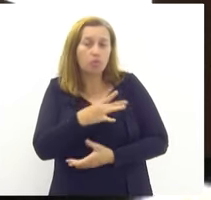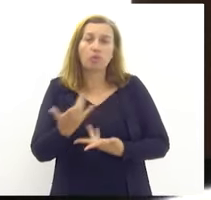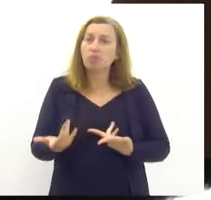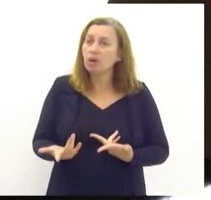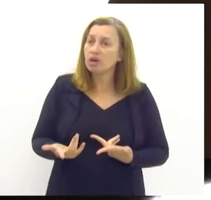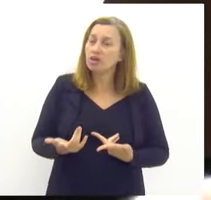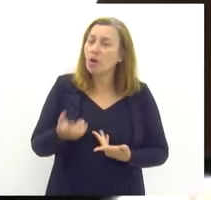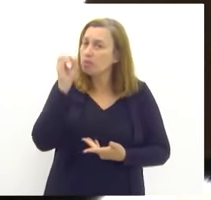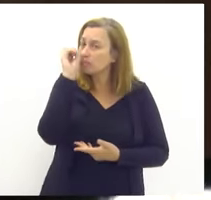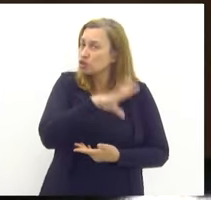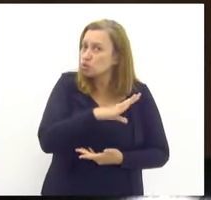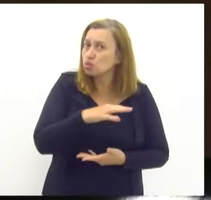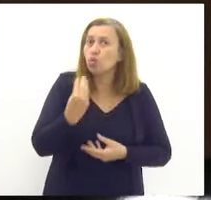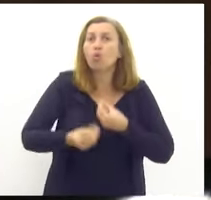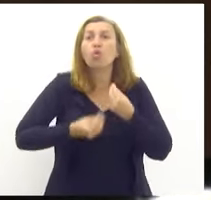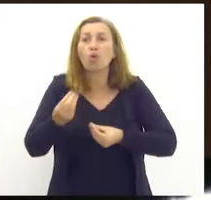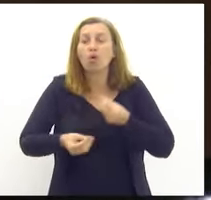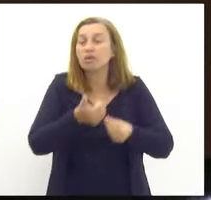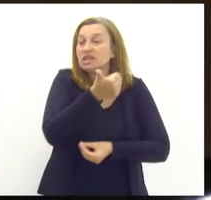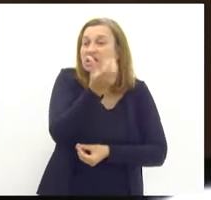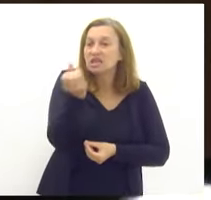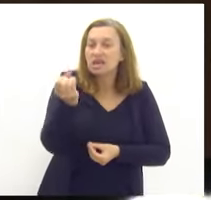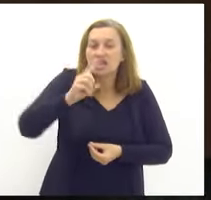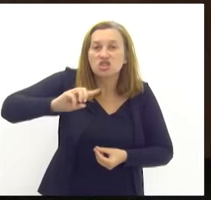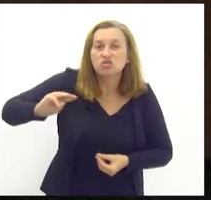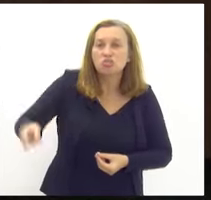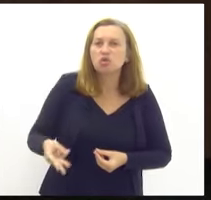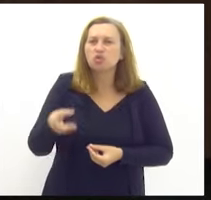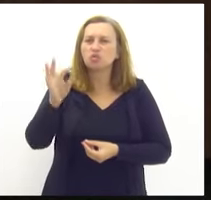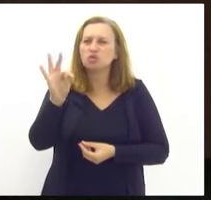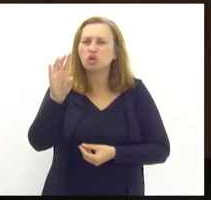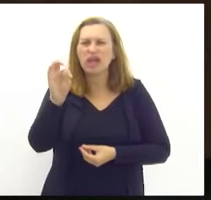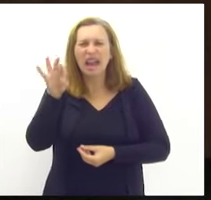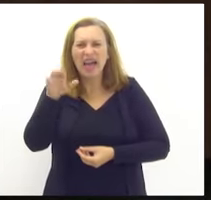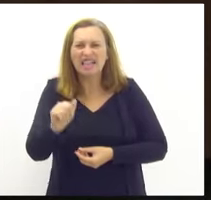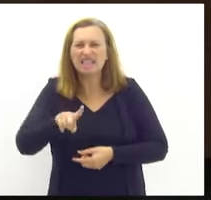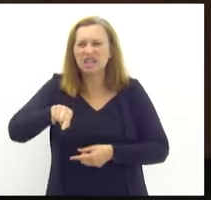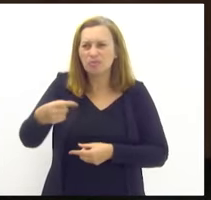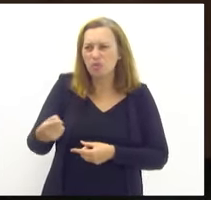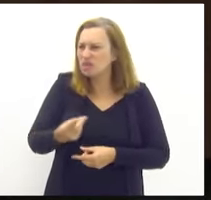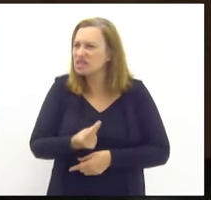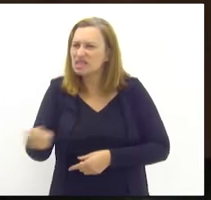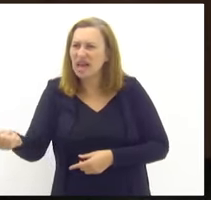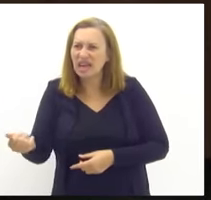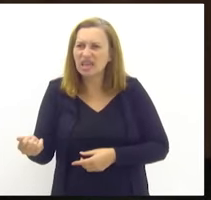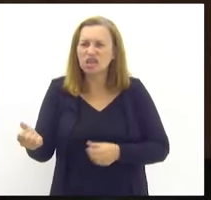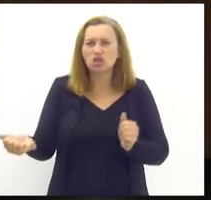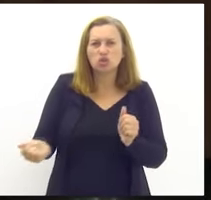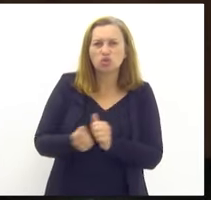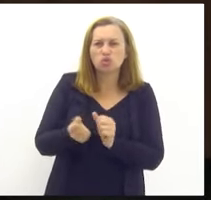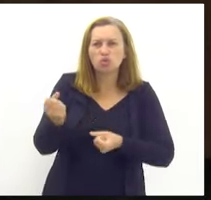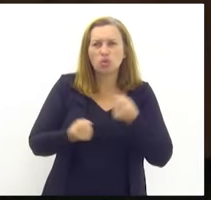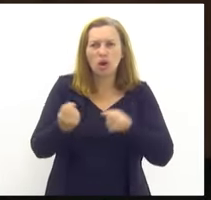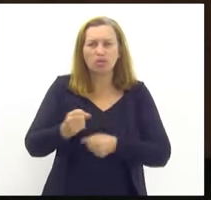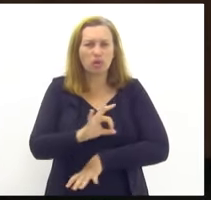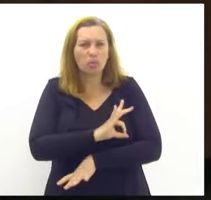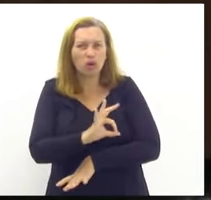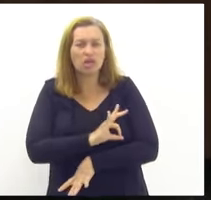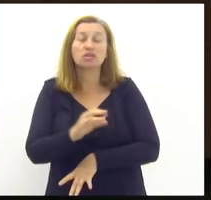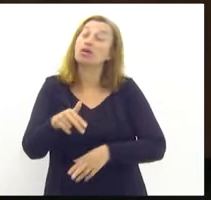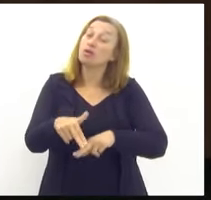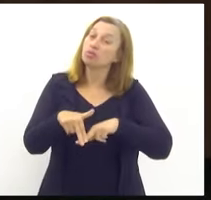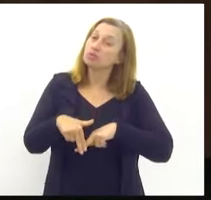absurda como é que 16.000 toneladas e depois vai embora ainda leva escolta então por isso que eu queria